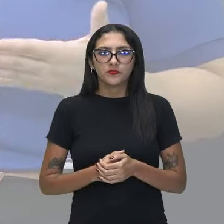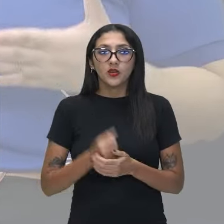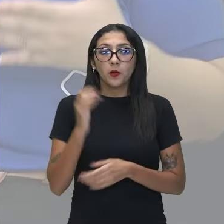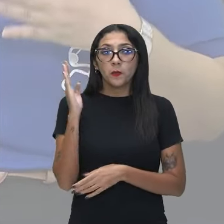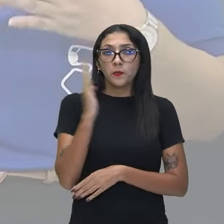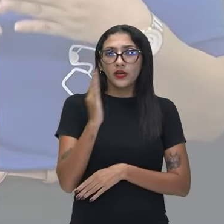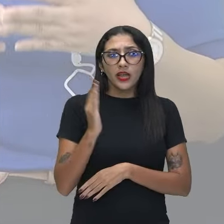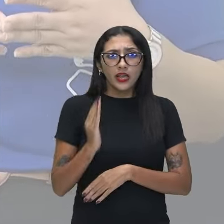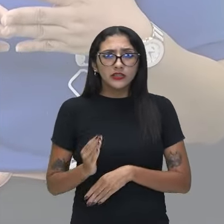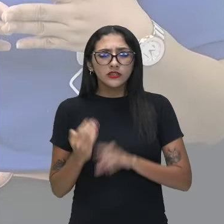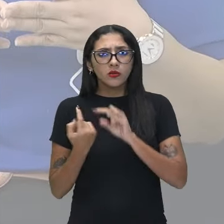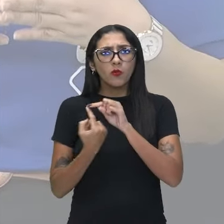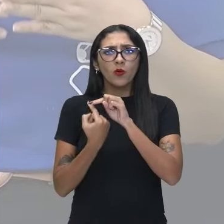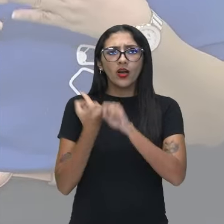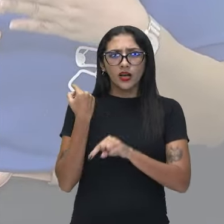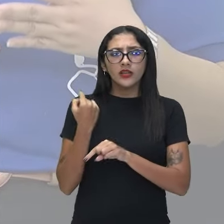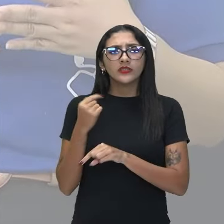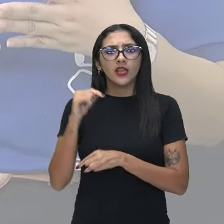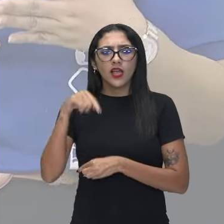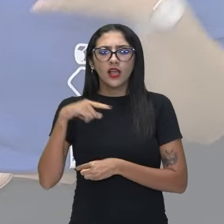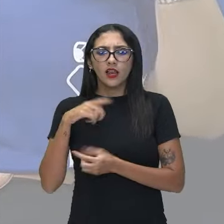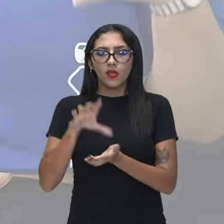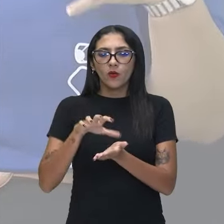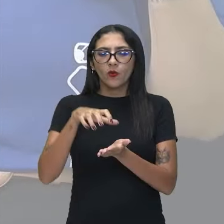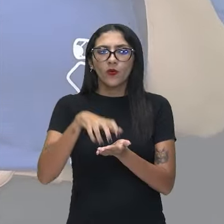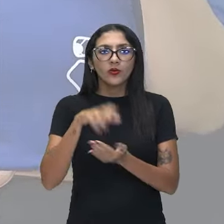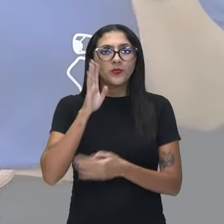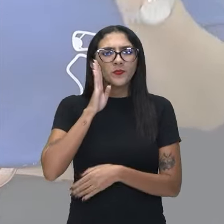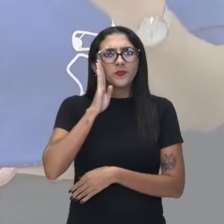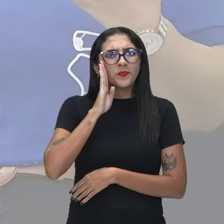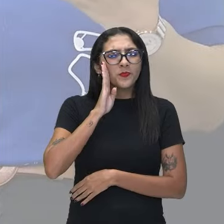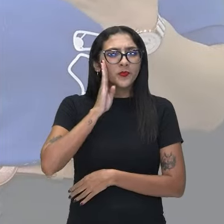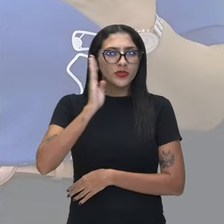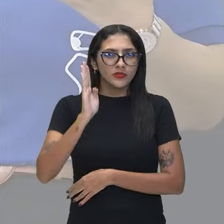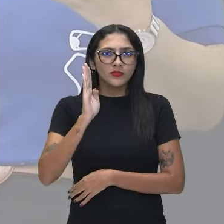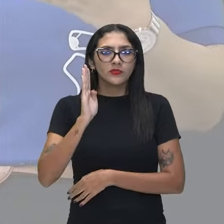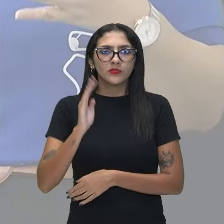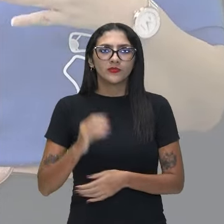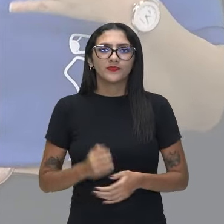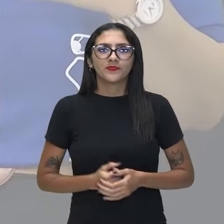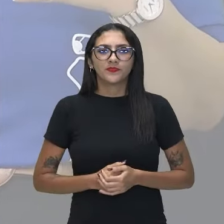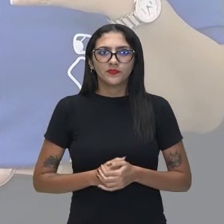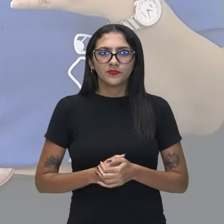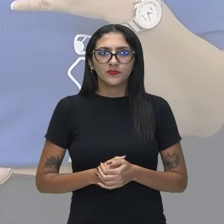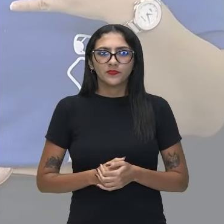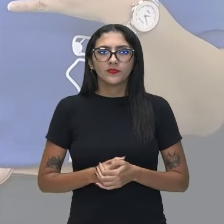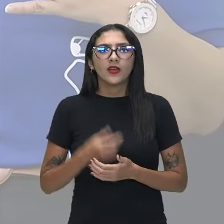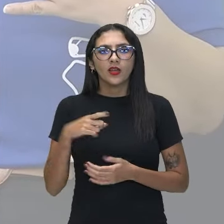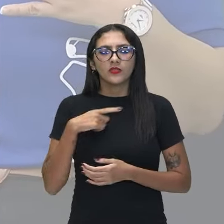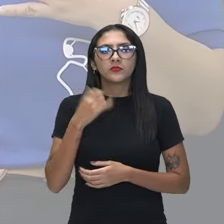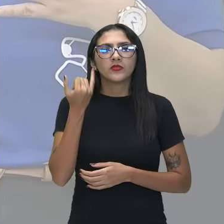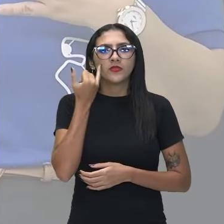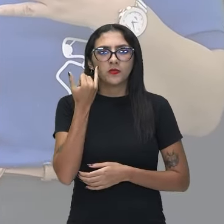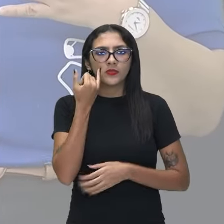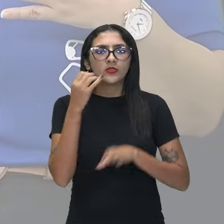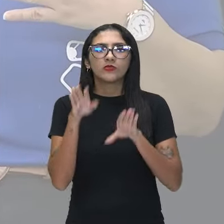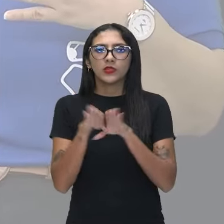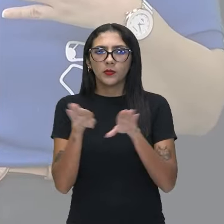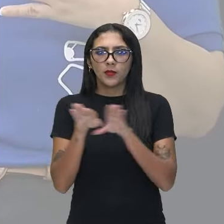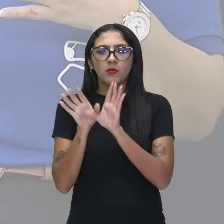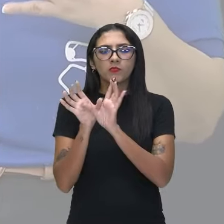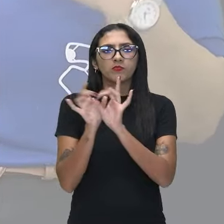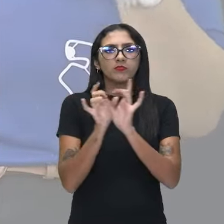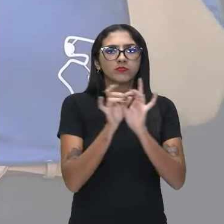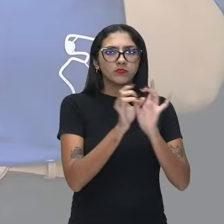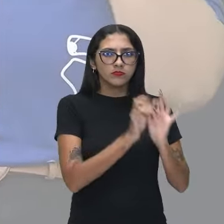era a colônia mais importante de Portugal, né? E aí essa é uma informação secundária também que se liga àquela ideia